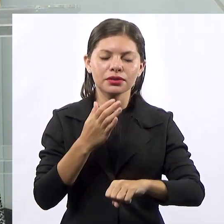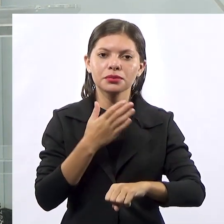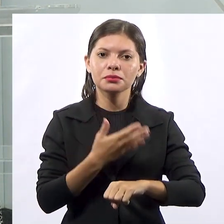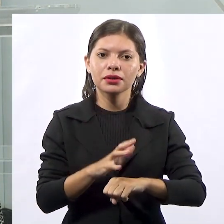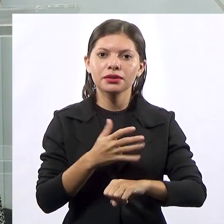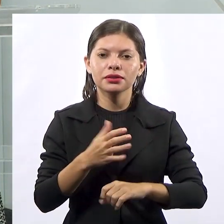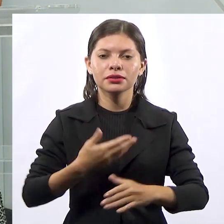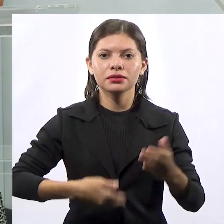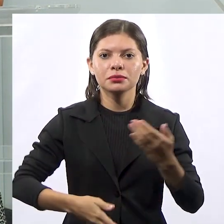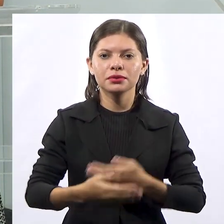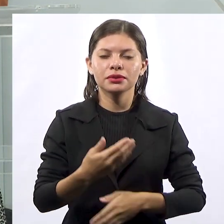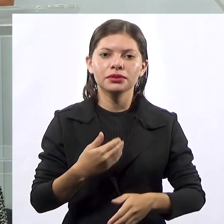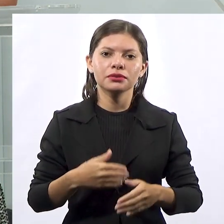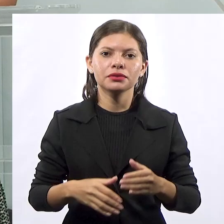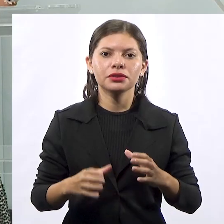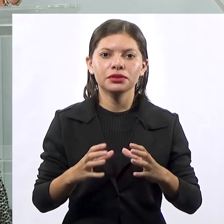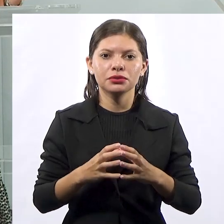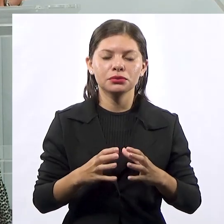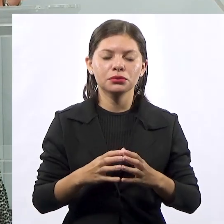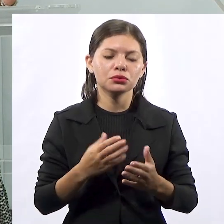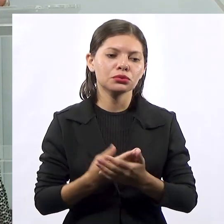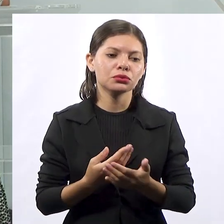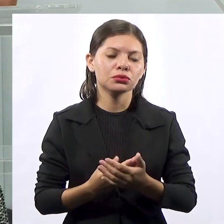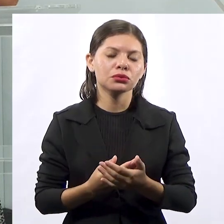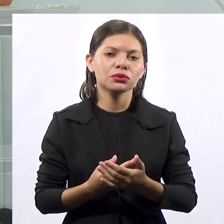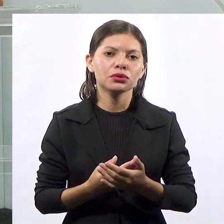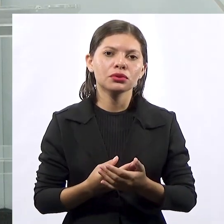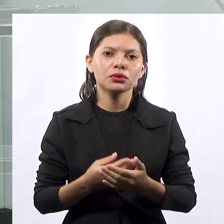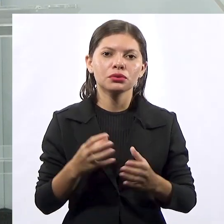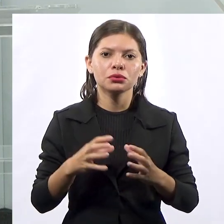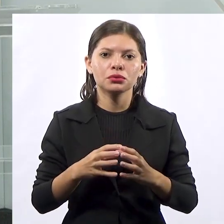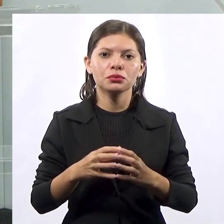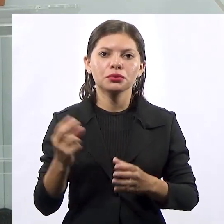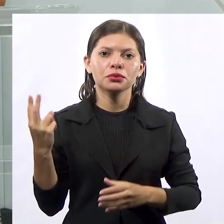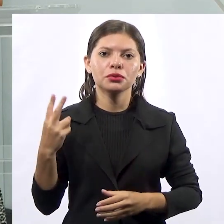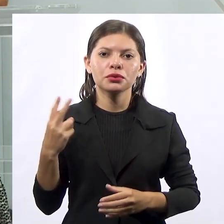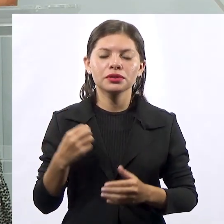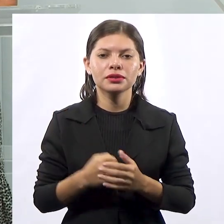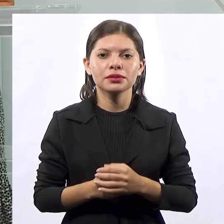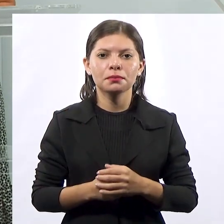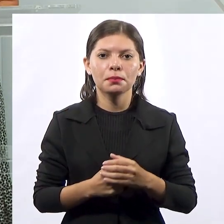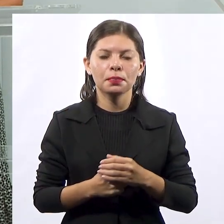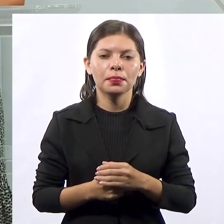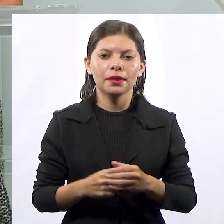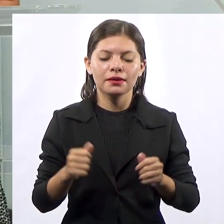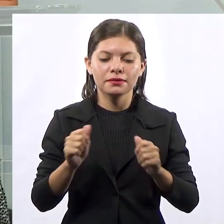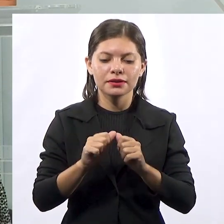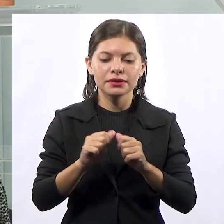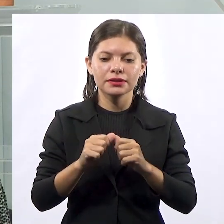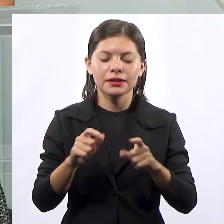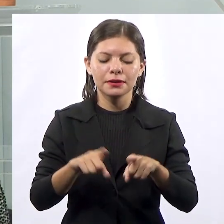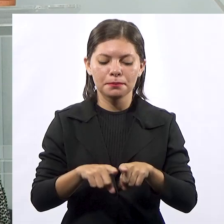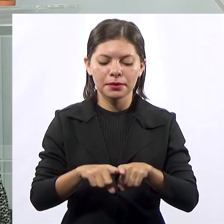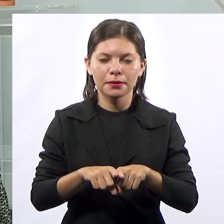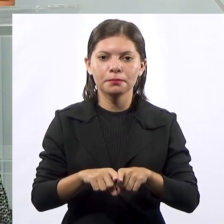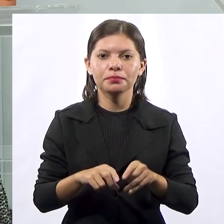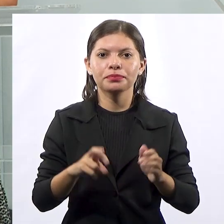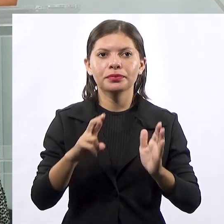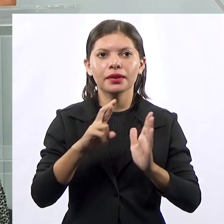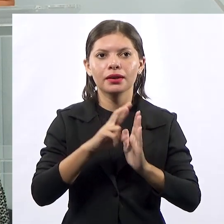Práticas Colaborativas de Estudo em Grupo 2 e produzirão também um relatório nesta